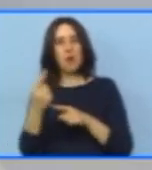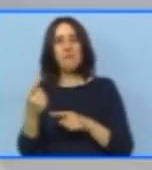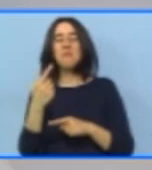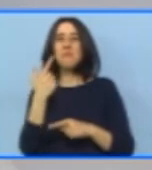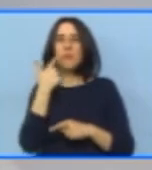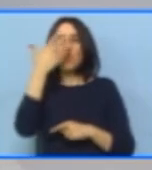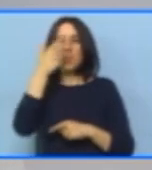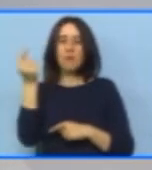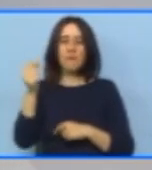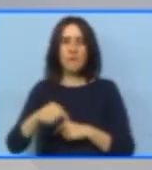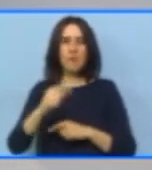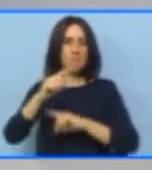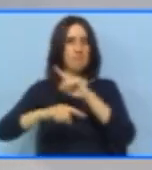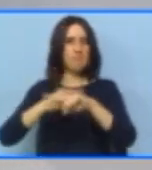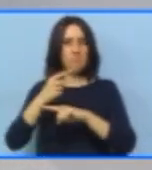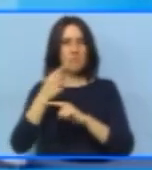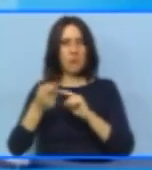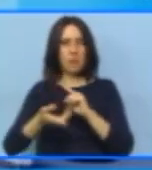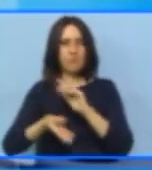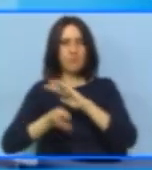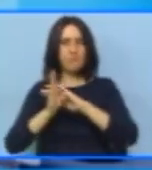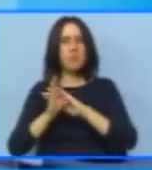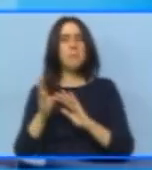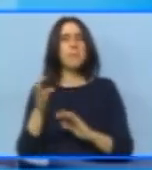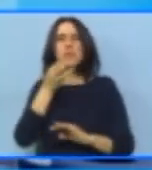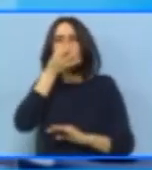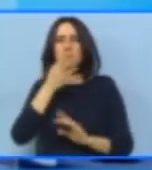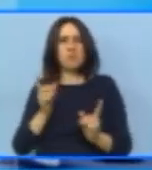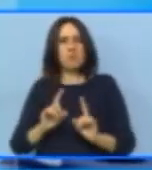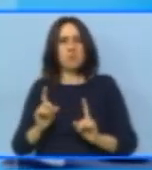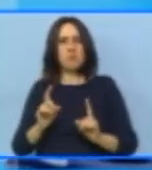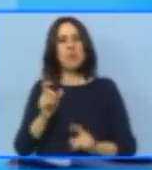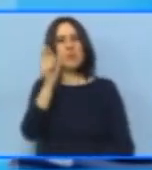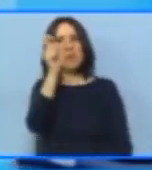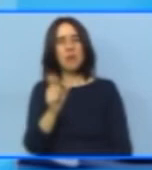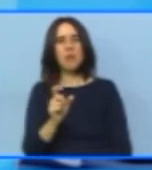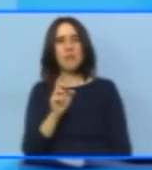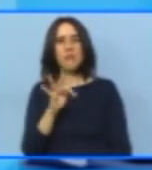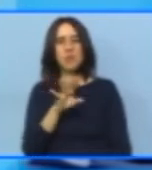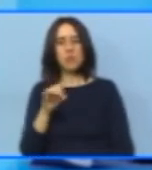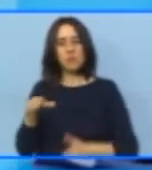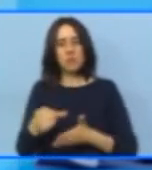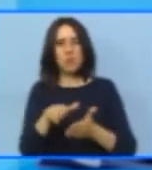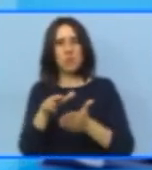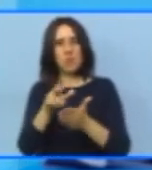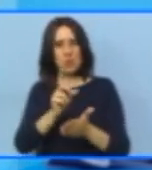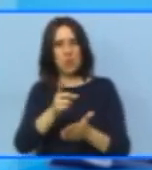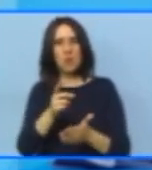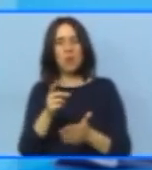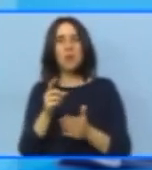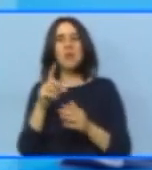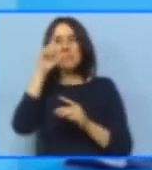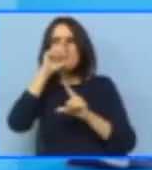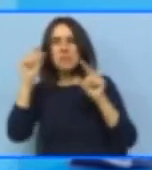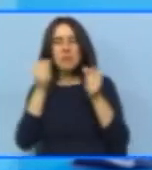no outro, mas não tem de haver nenhum melindre. Parece-me que a estratégia de Francisco passa por aí, trazer as periferias à